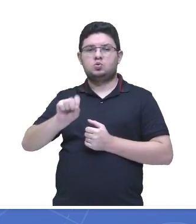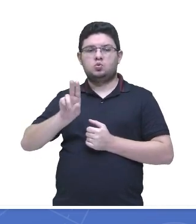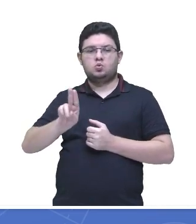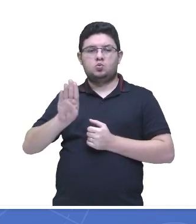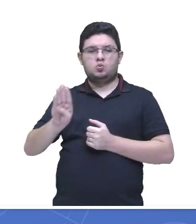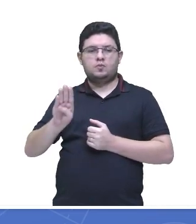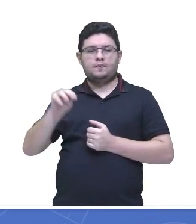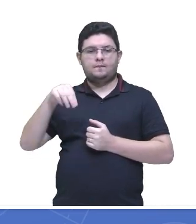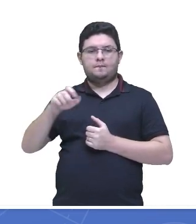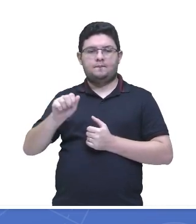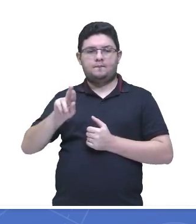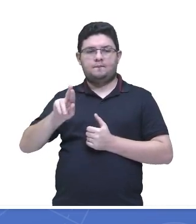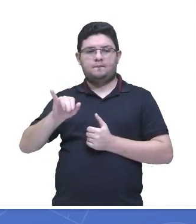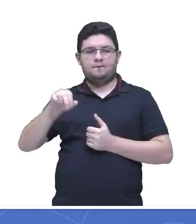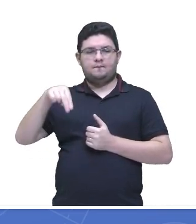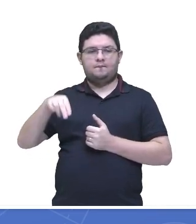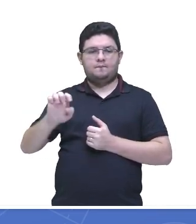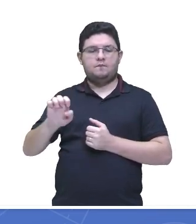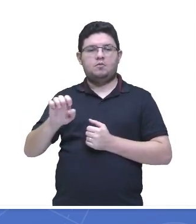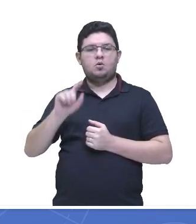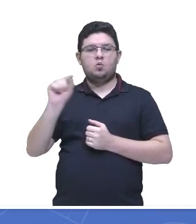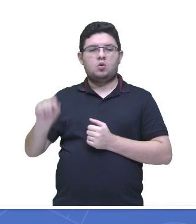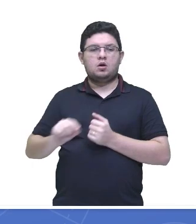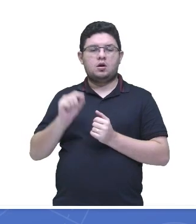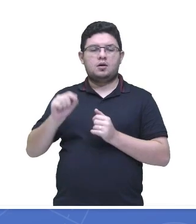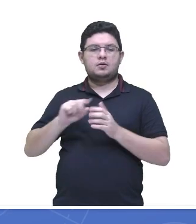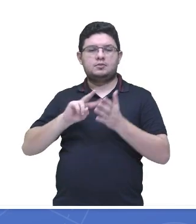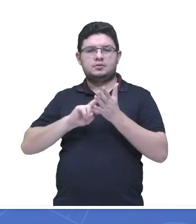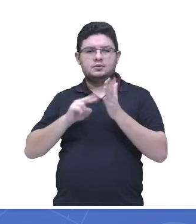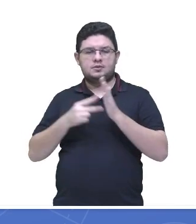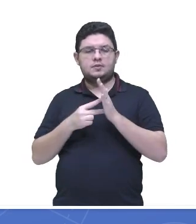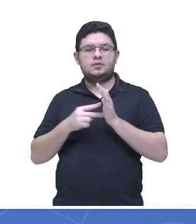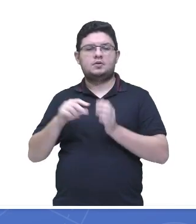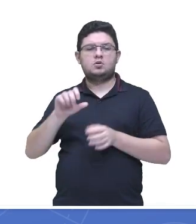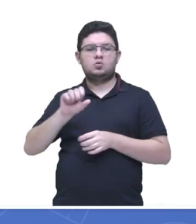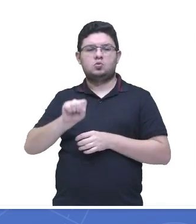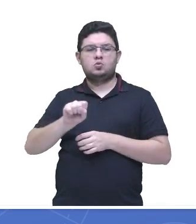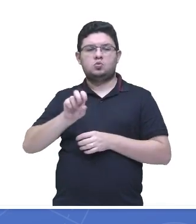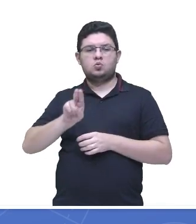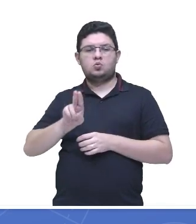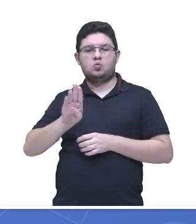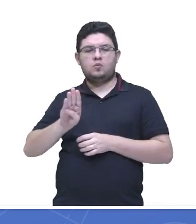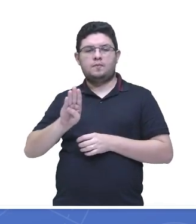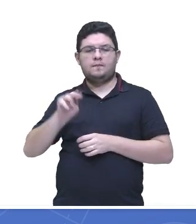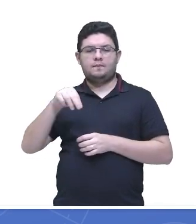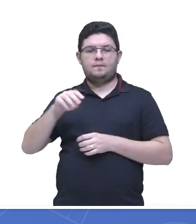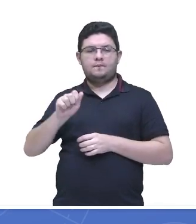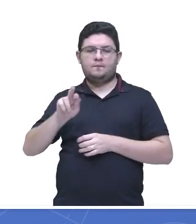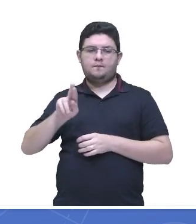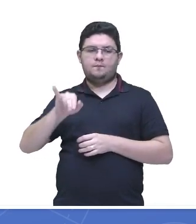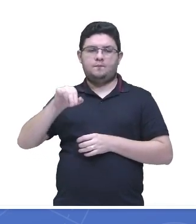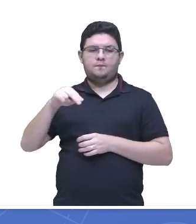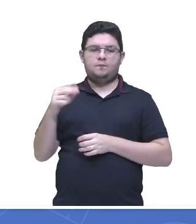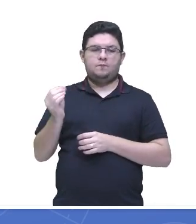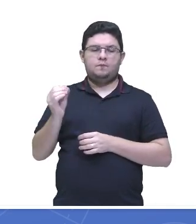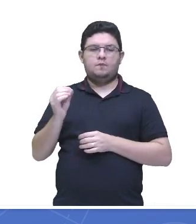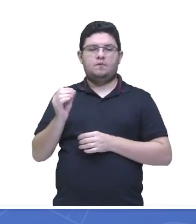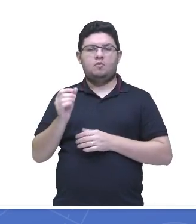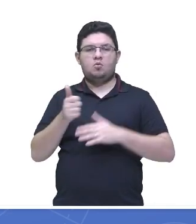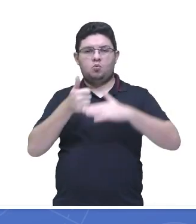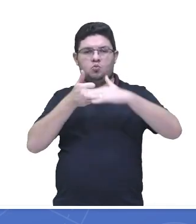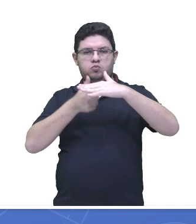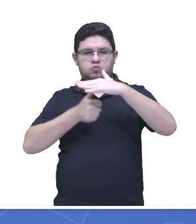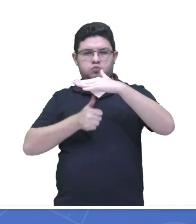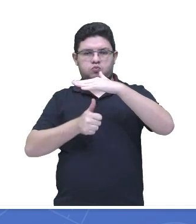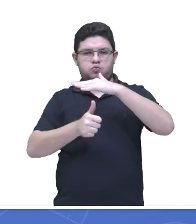sub é o submarino, palavra cognata aí, né? A gente consegue identificar o significado, parece com palavra em